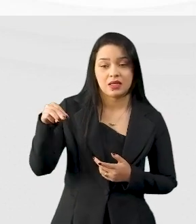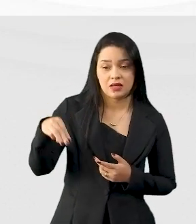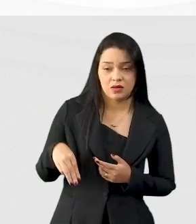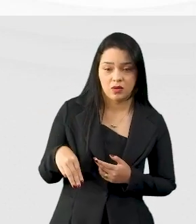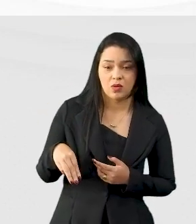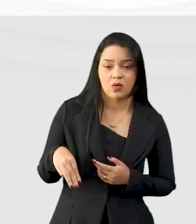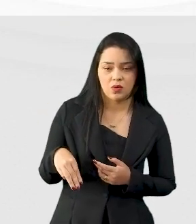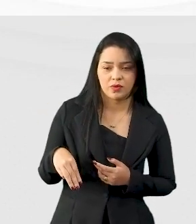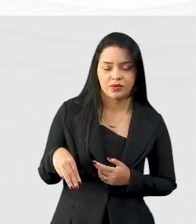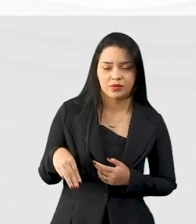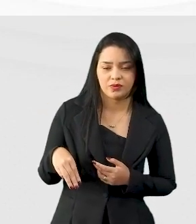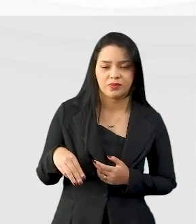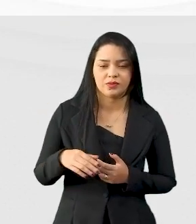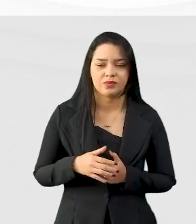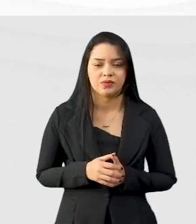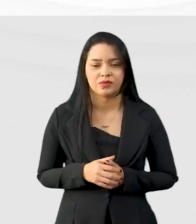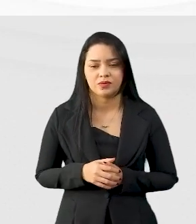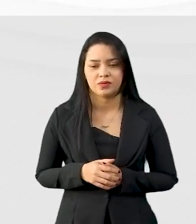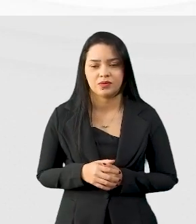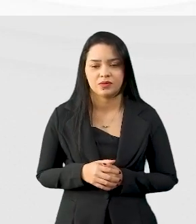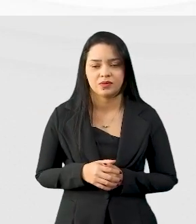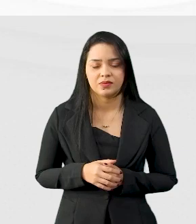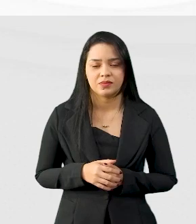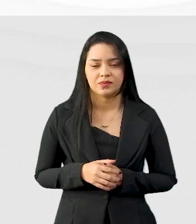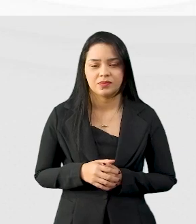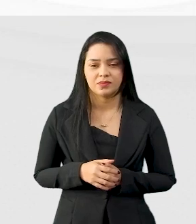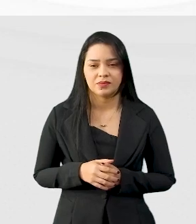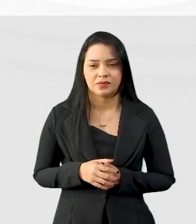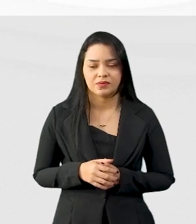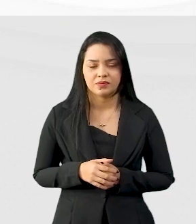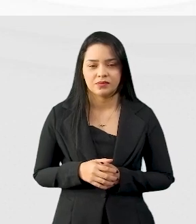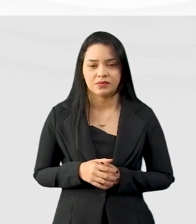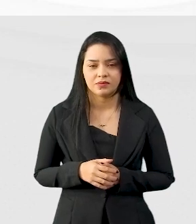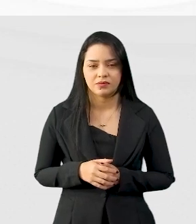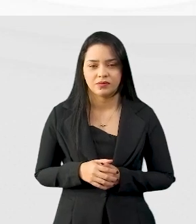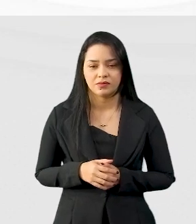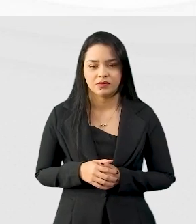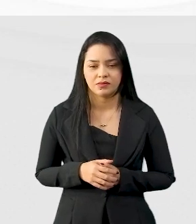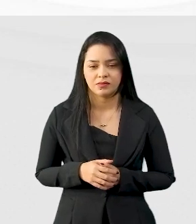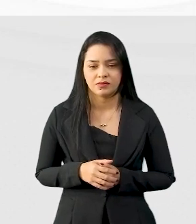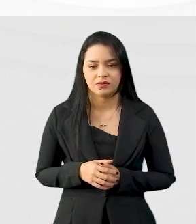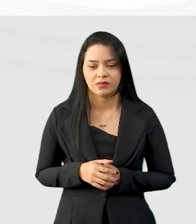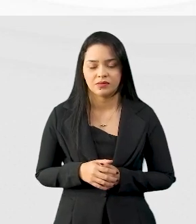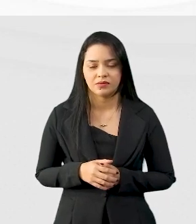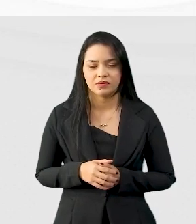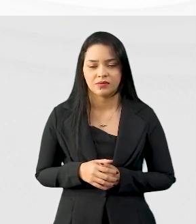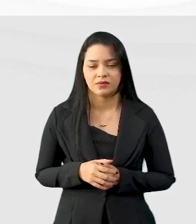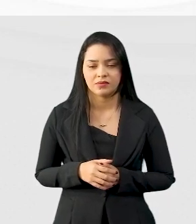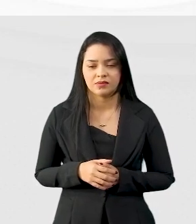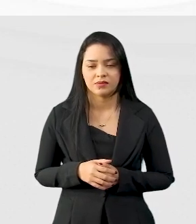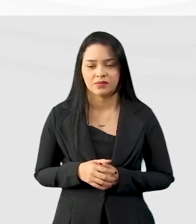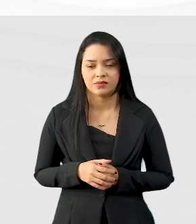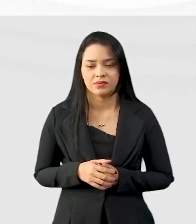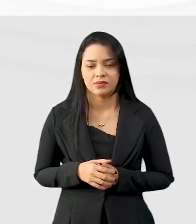quilômetros das nossas fronteiras. 150 ficou feio, deixa eu apagar aqui. Pronto. fazer aqui bonitinho, tá?